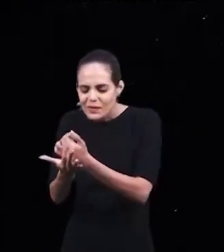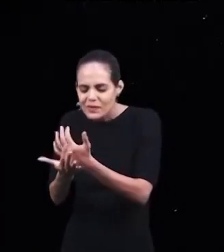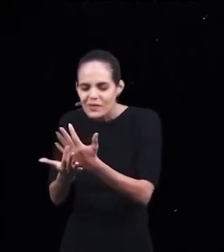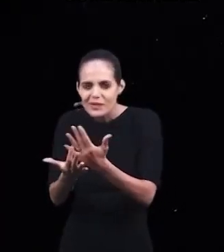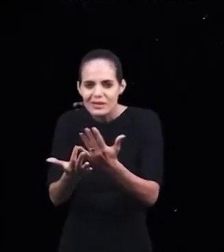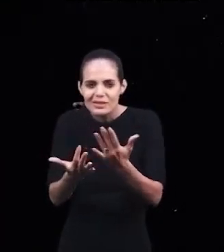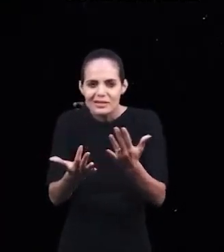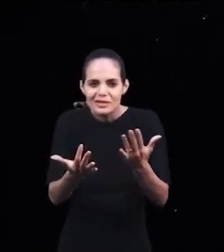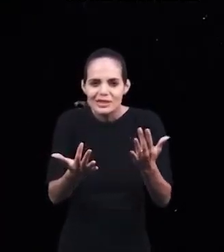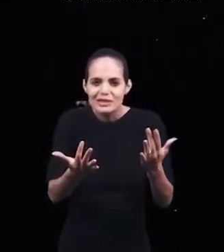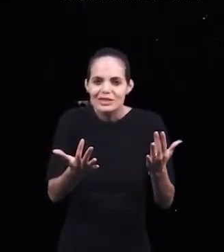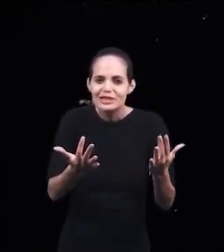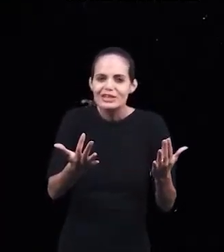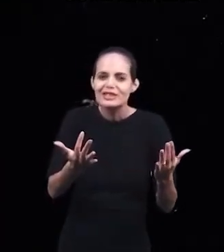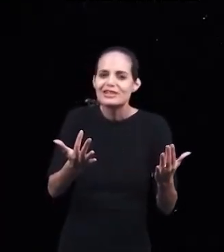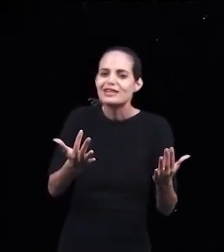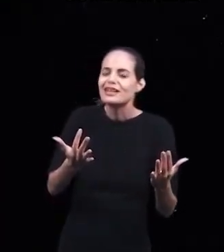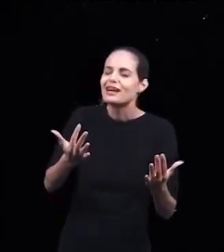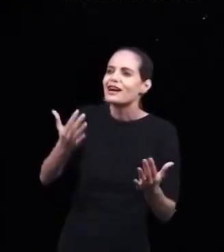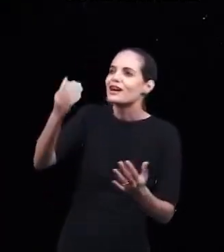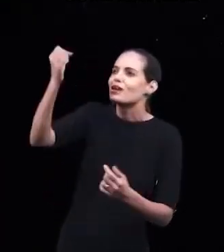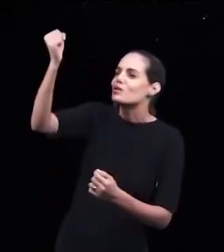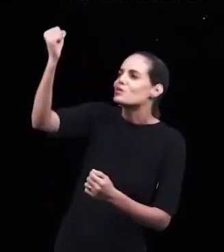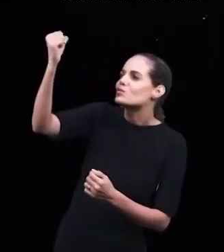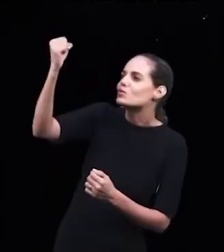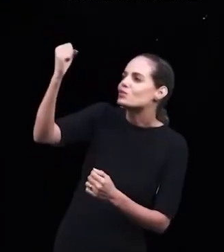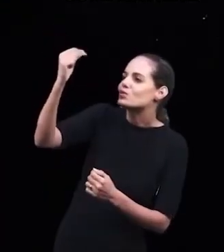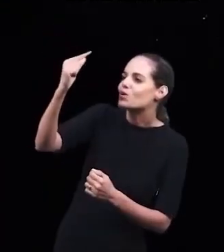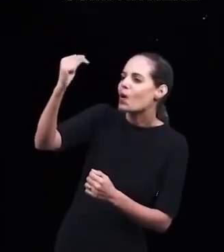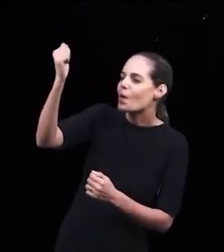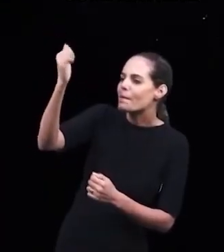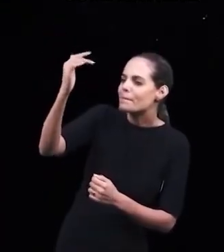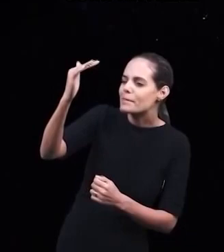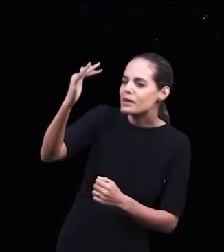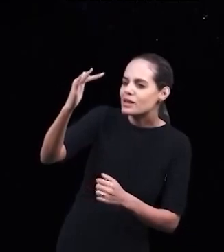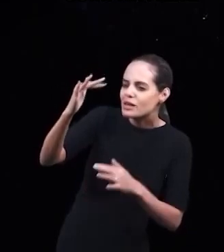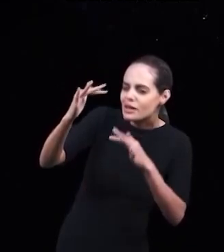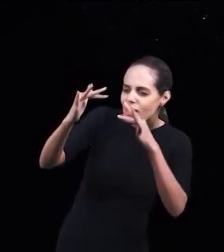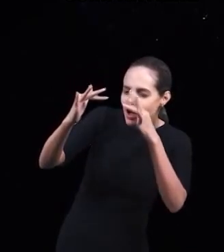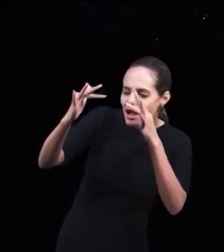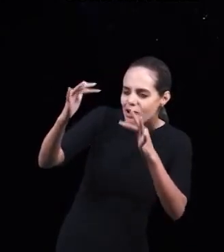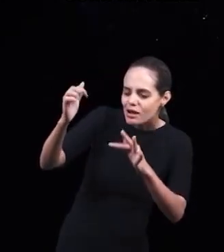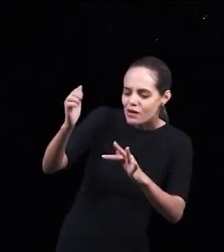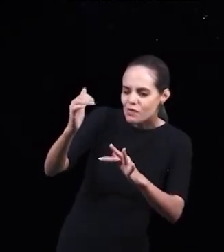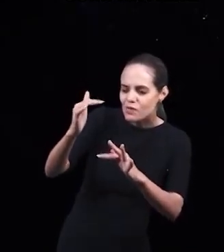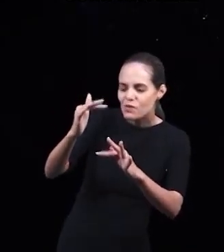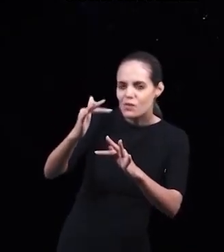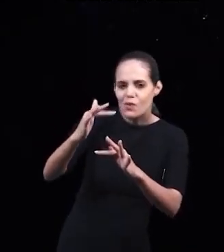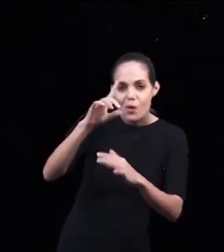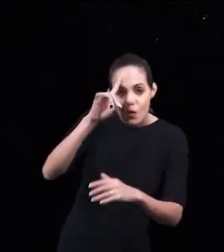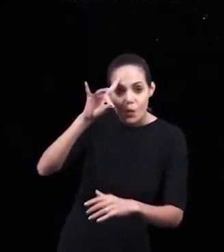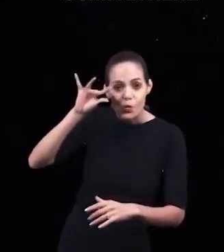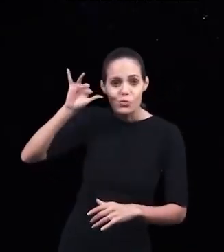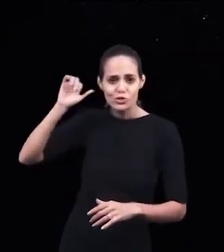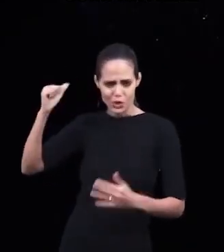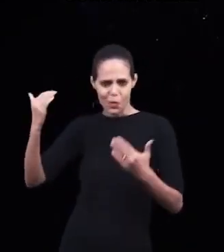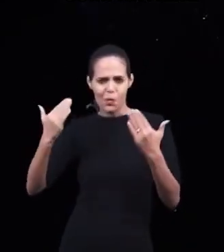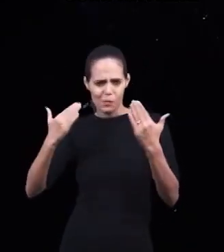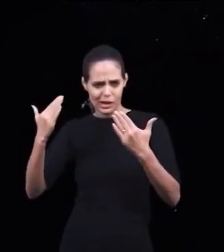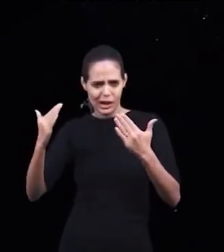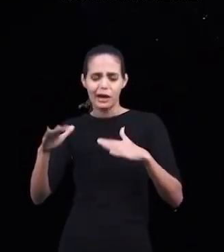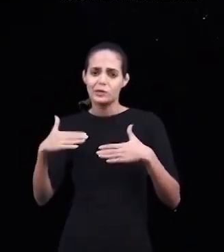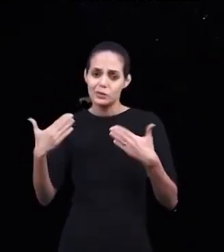desponta para a luz do sol, assim brilhou um dia